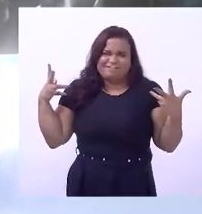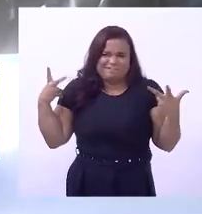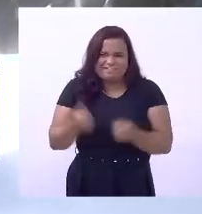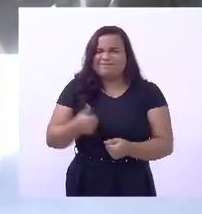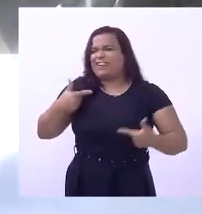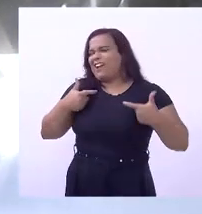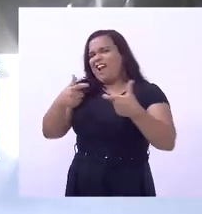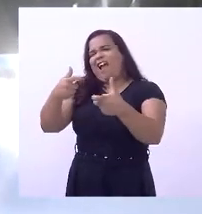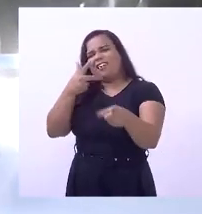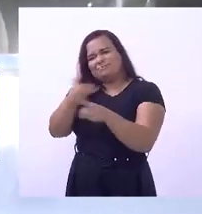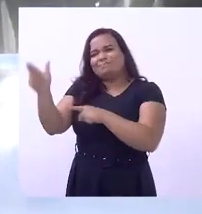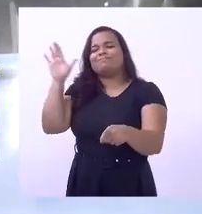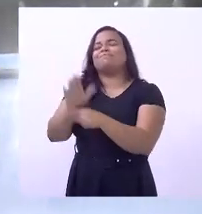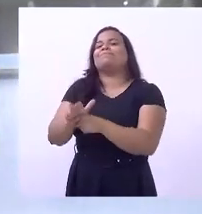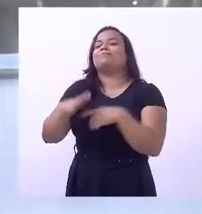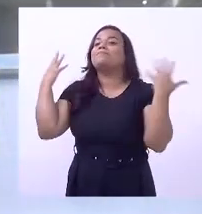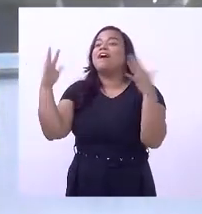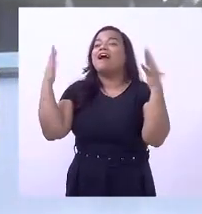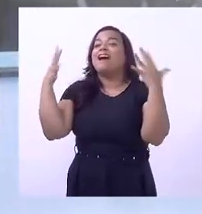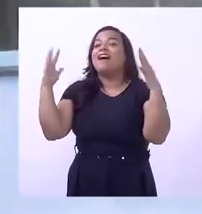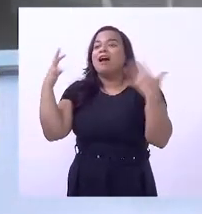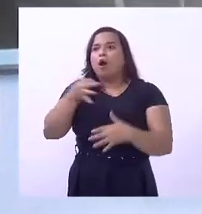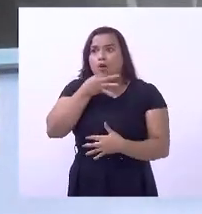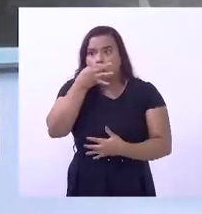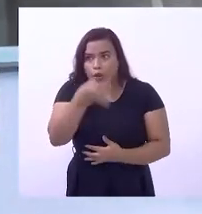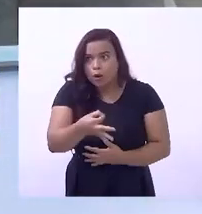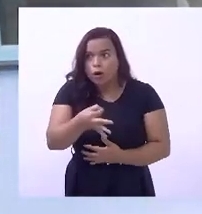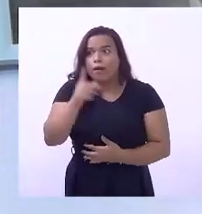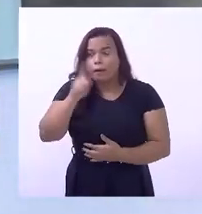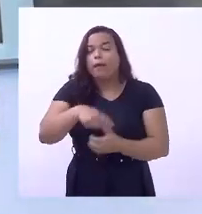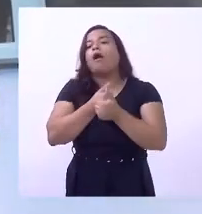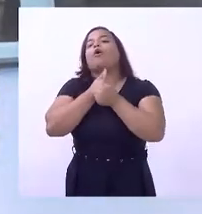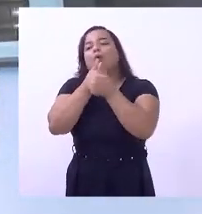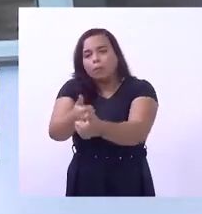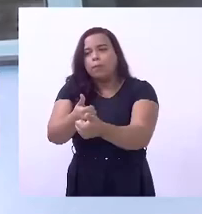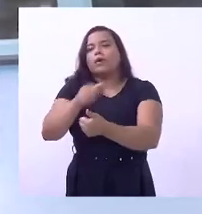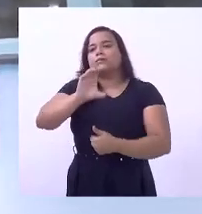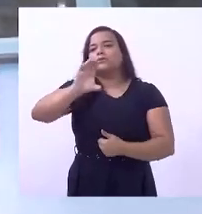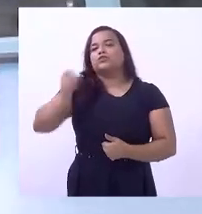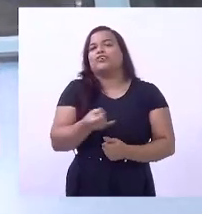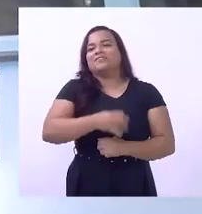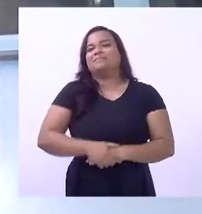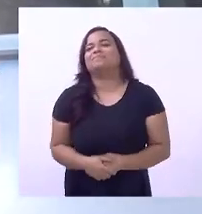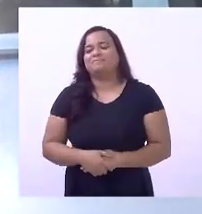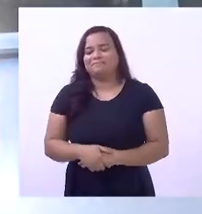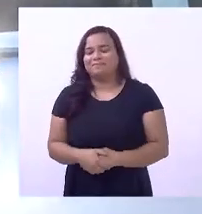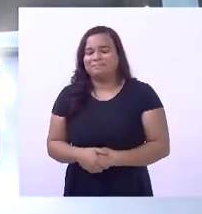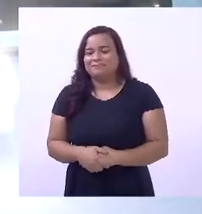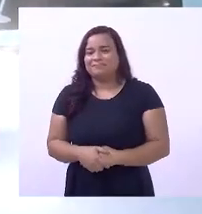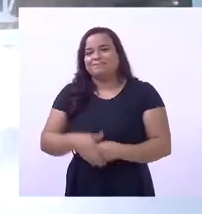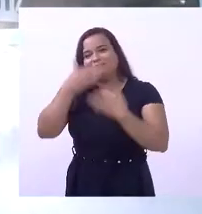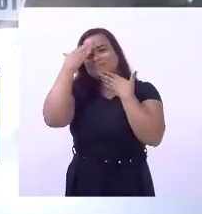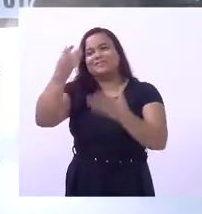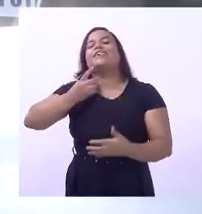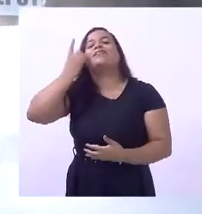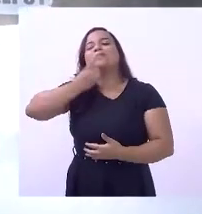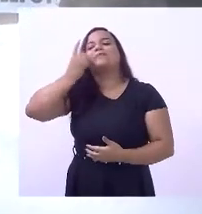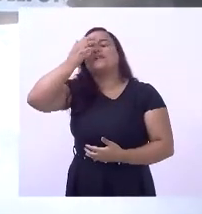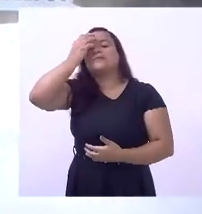guerra. Parabéns, o parecer é acompanhando o posicionamento da CCJ, senhora presidente. Obrigada,